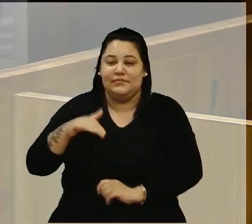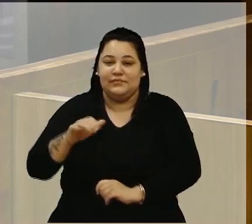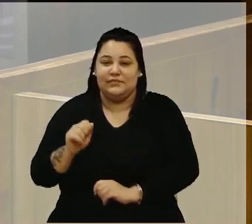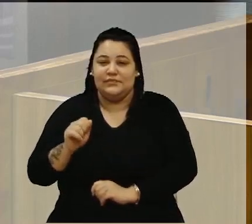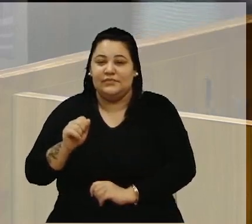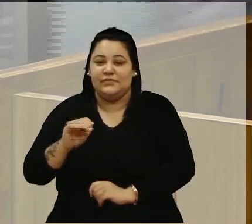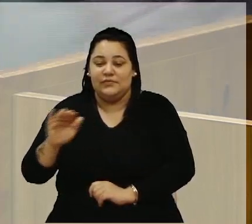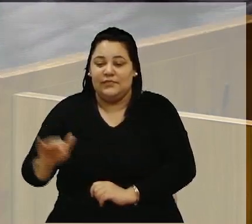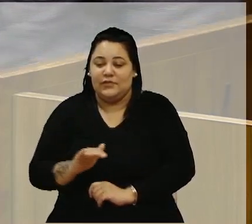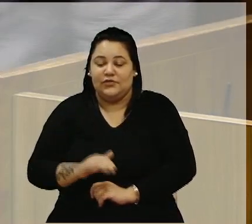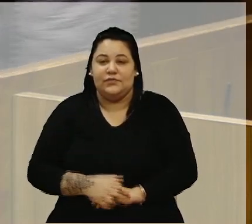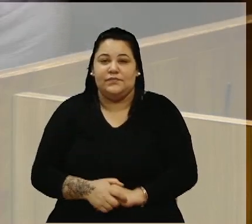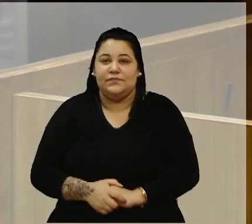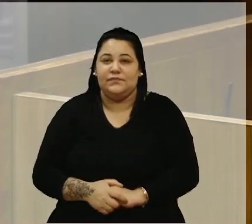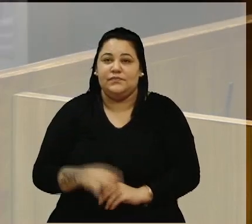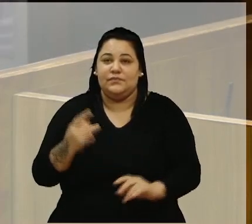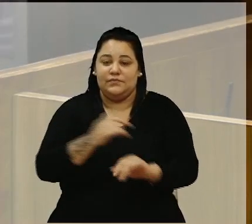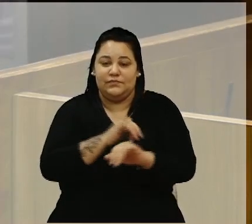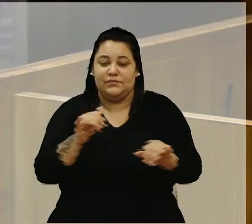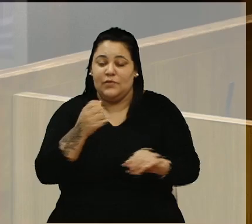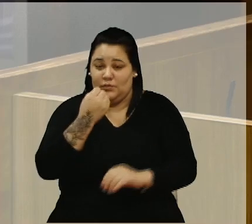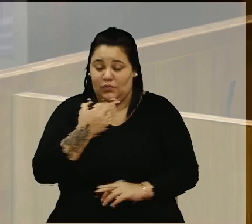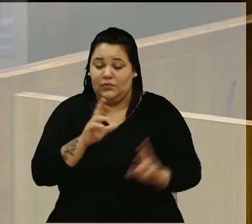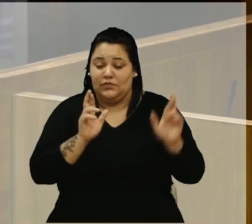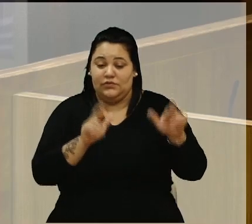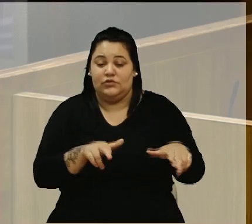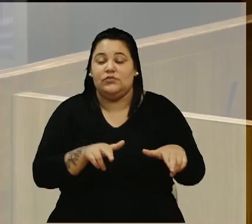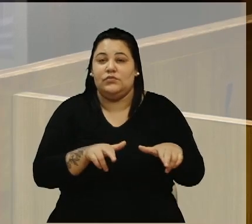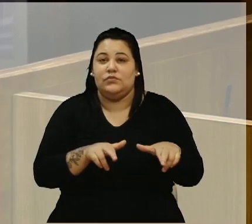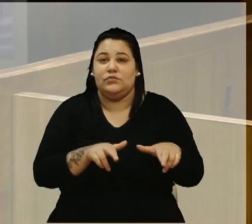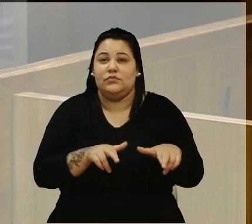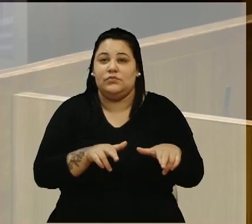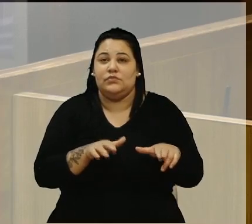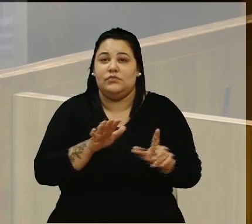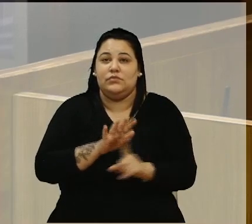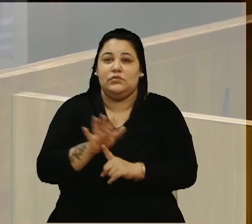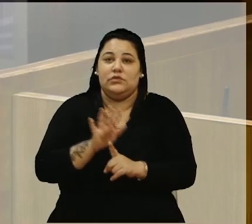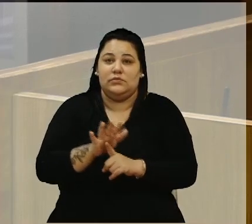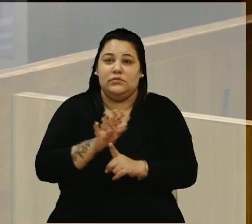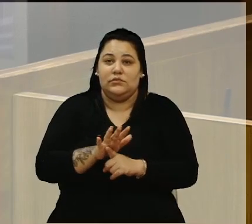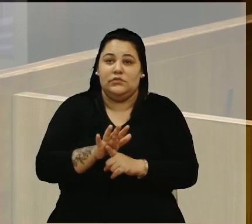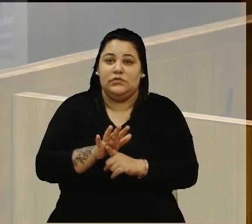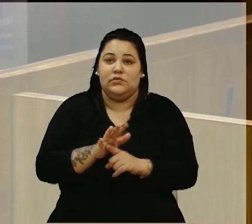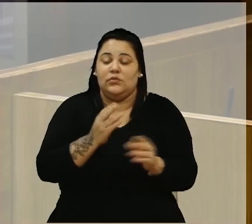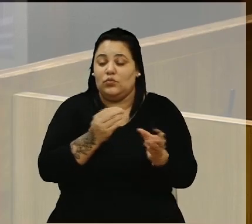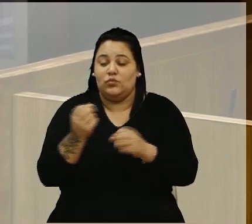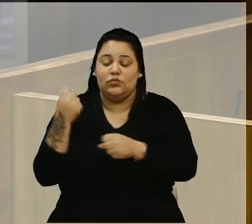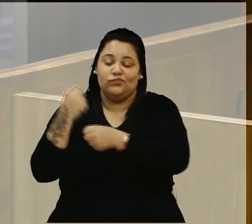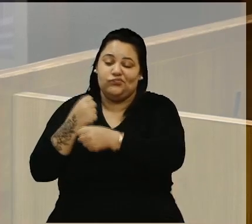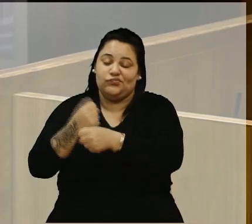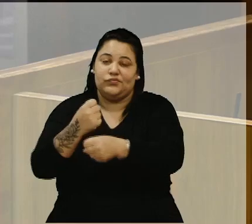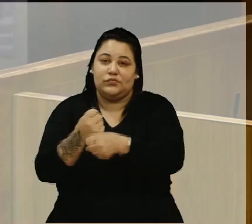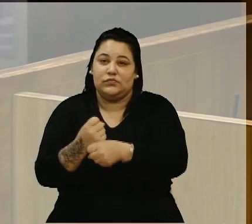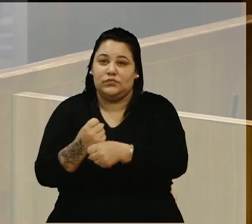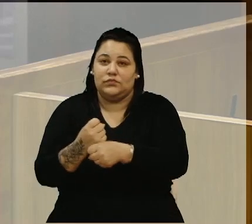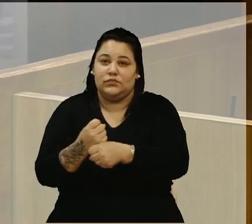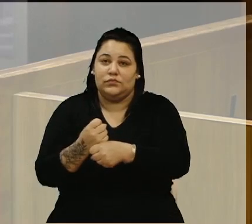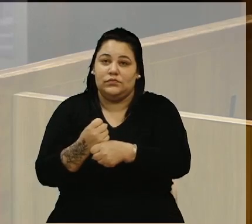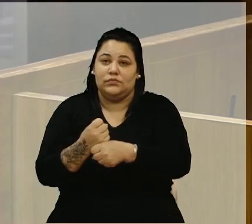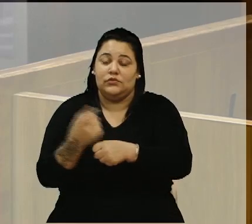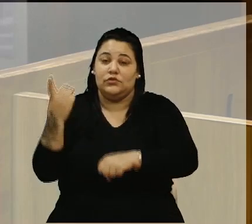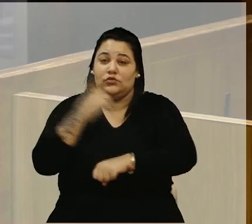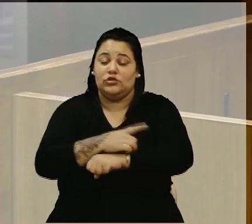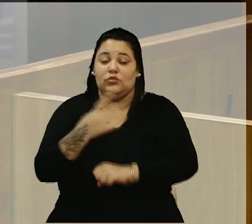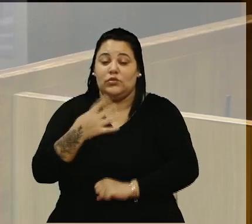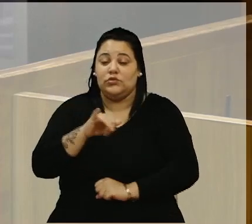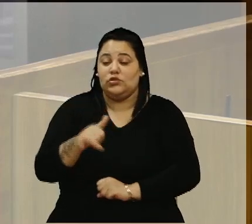notícia muito boa para a nossa região, uma demanda de muitos anos, é que no dia 4 de julho